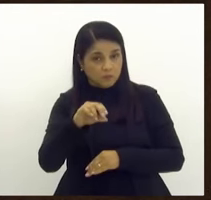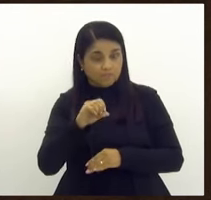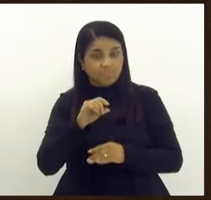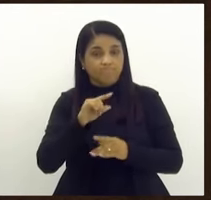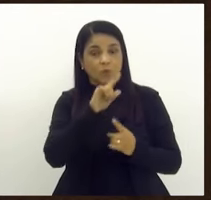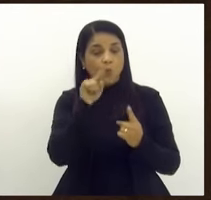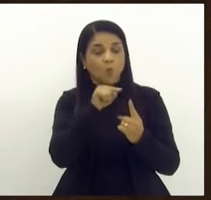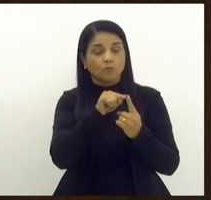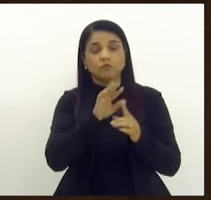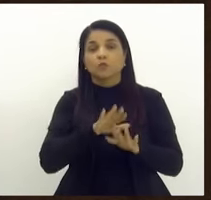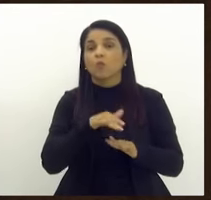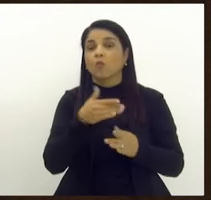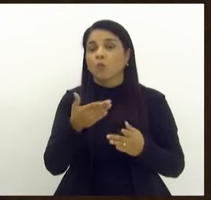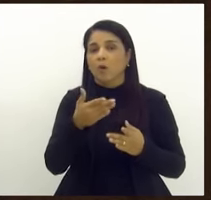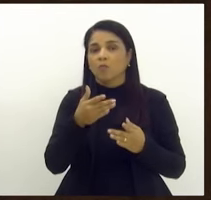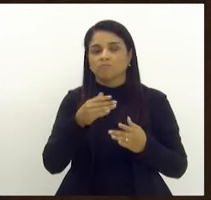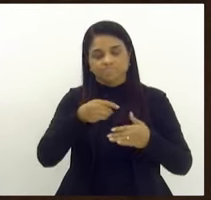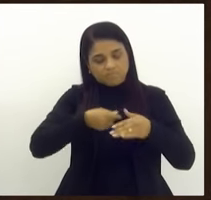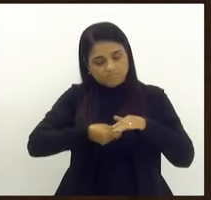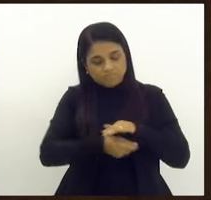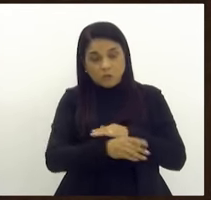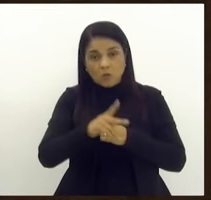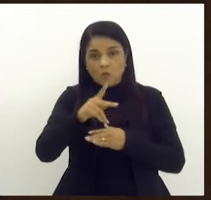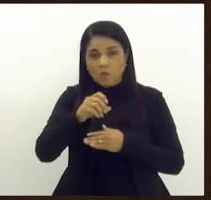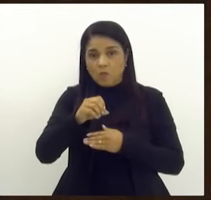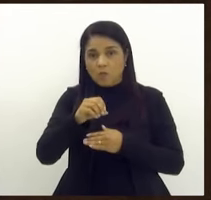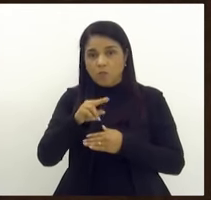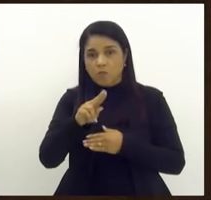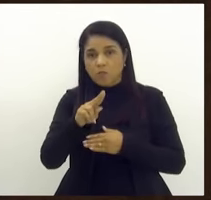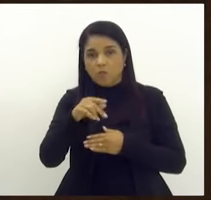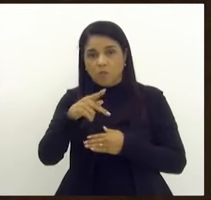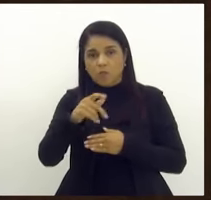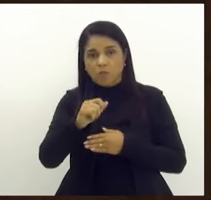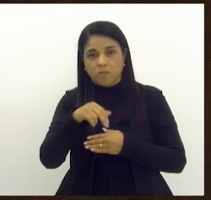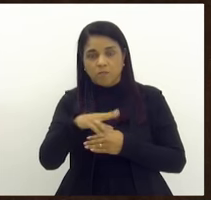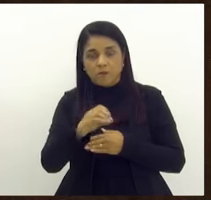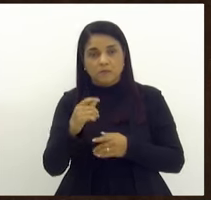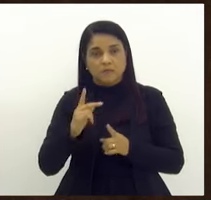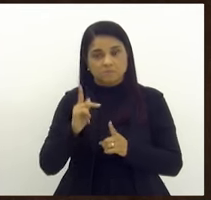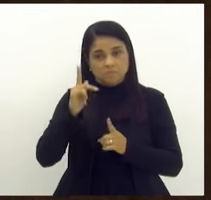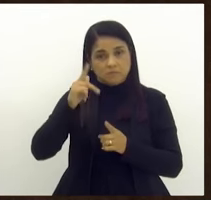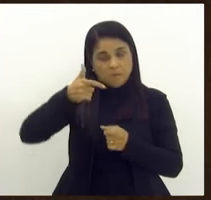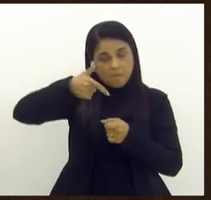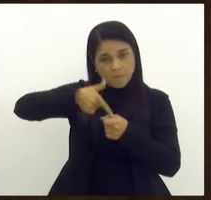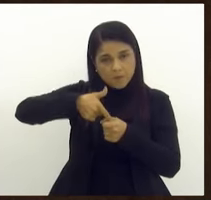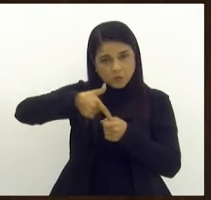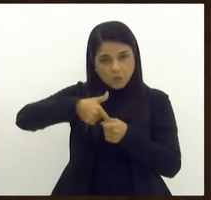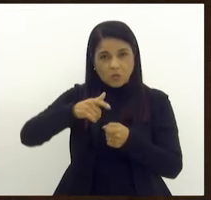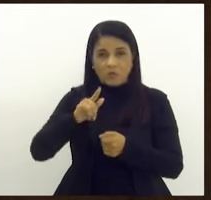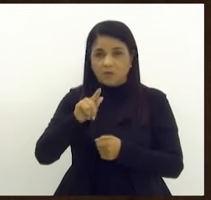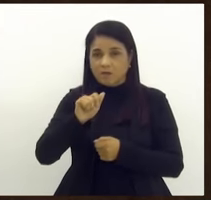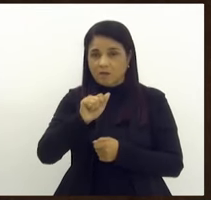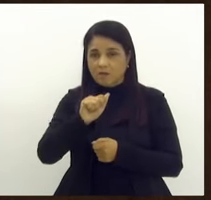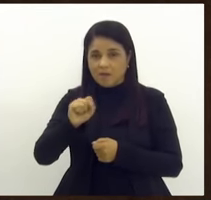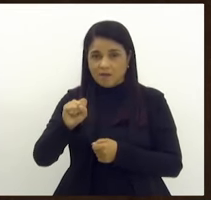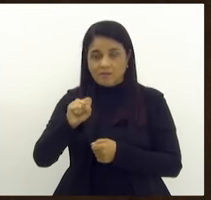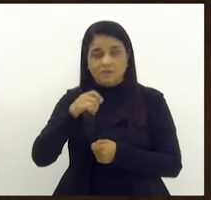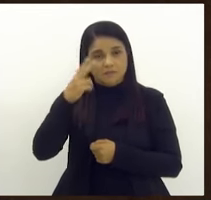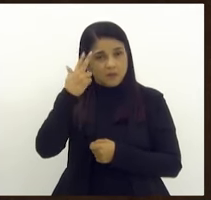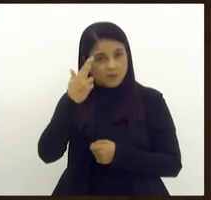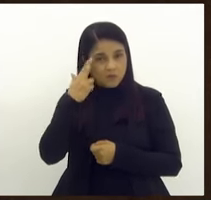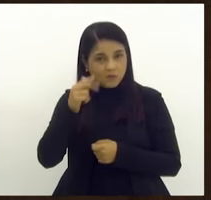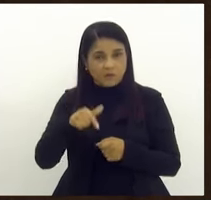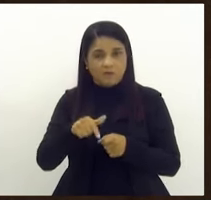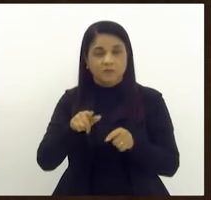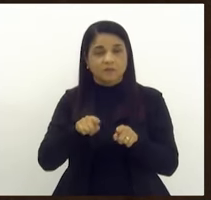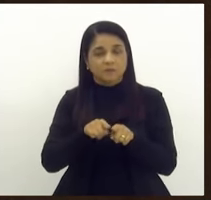finalidades constituir uma poupança pública com recursos provenientes da exploração do petróleo e do gás natural mitigar a volatilidade e a